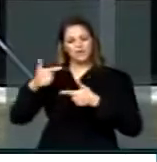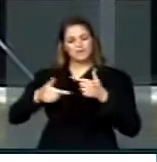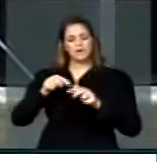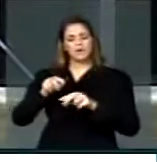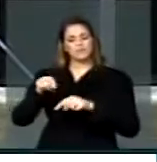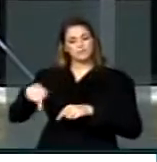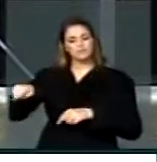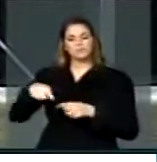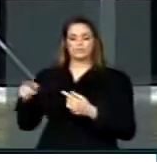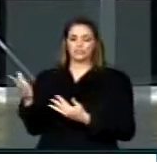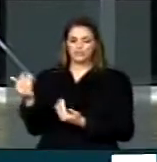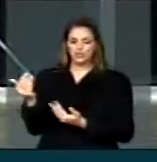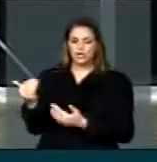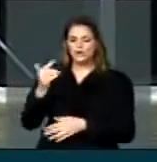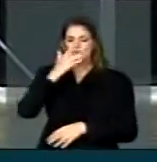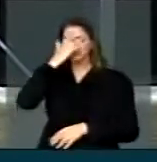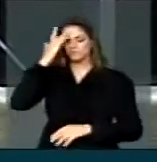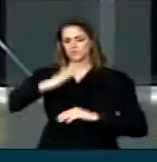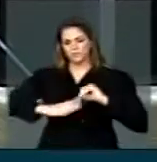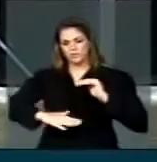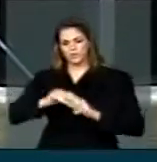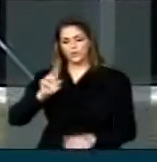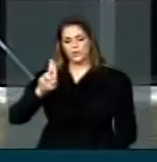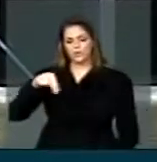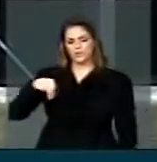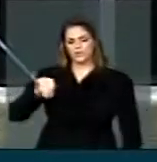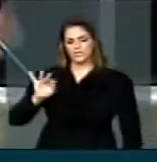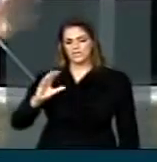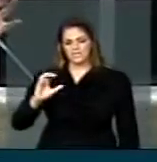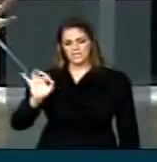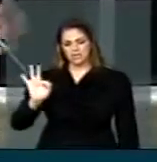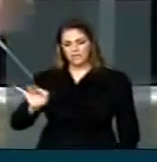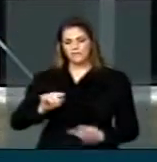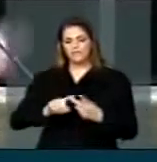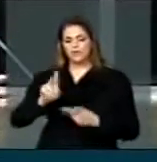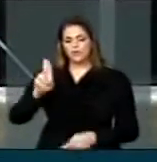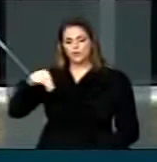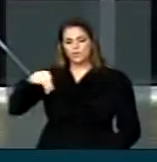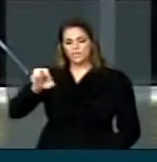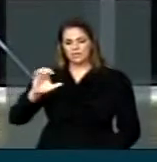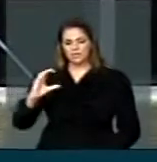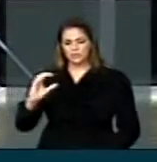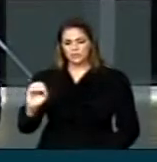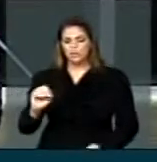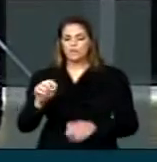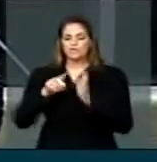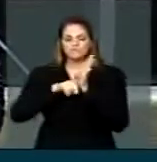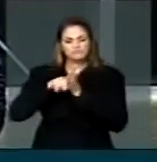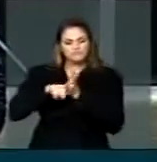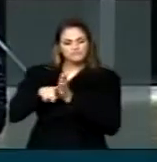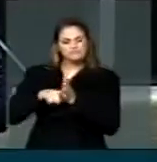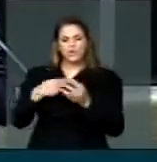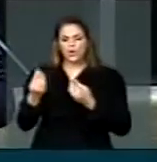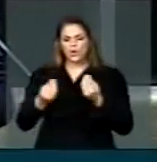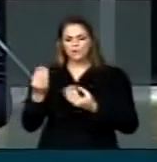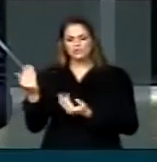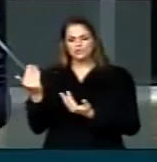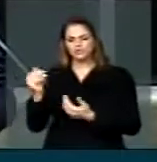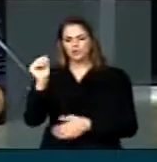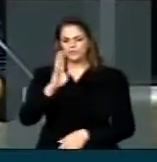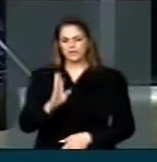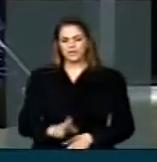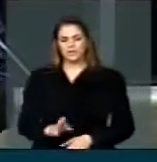juventude, com especialistas, com a Unicef, com a Unesco, para discutir o perfil do jovem brasileiro. Chegamos